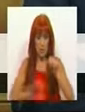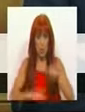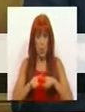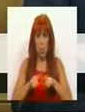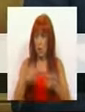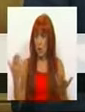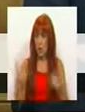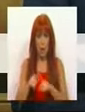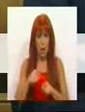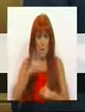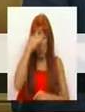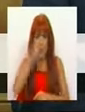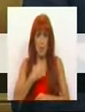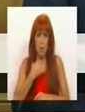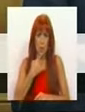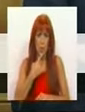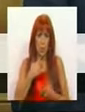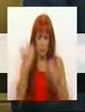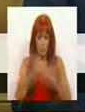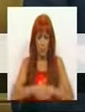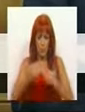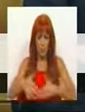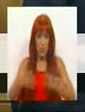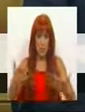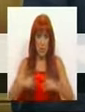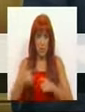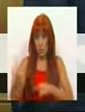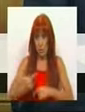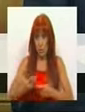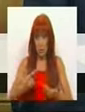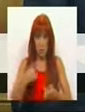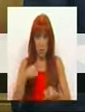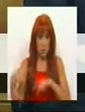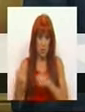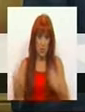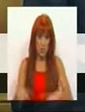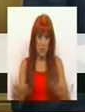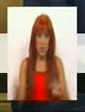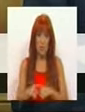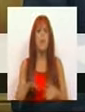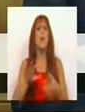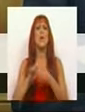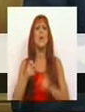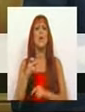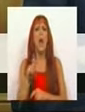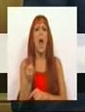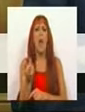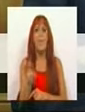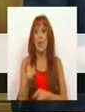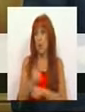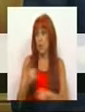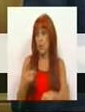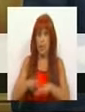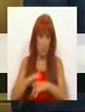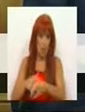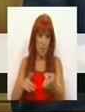litoral, foi, em nossa opinião, demasiado restritivo e é com essas restrições com que nos debatemos. No que diz respeito ao Alvor, é essa a razão